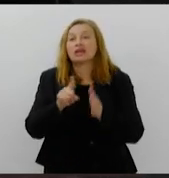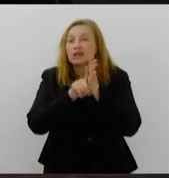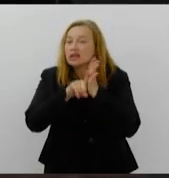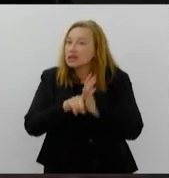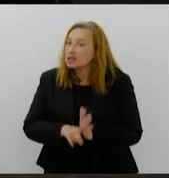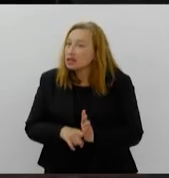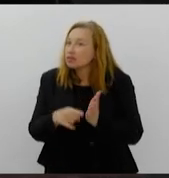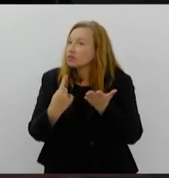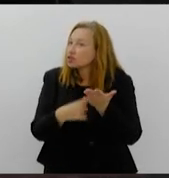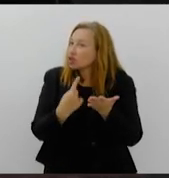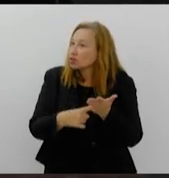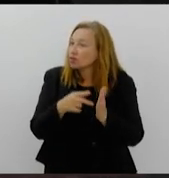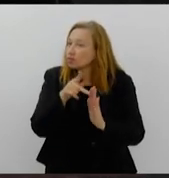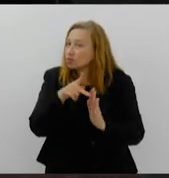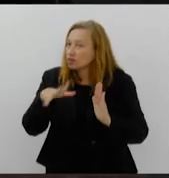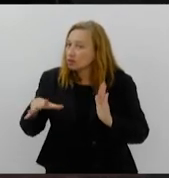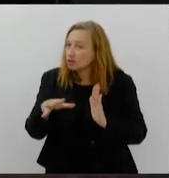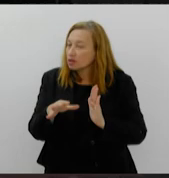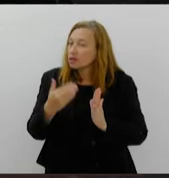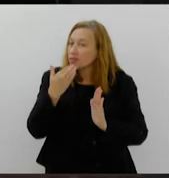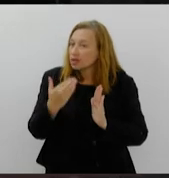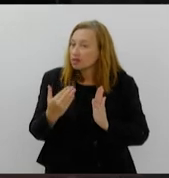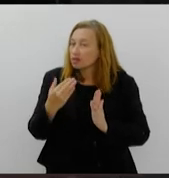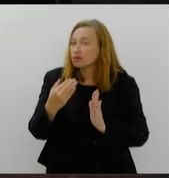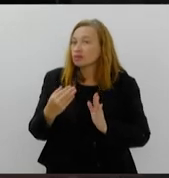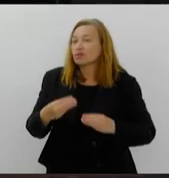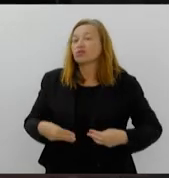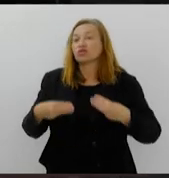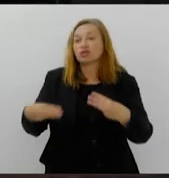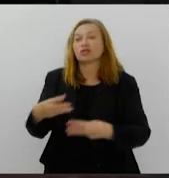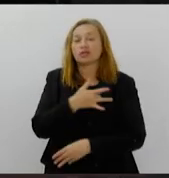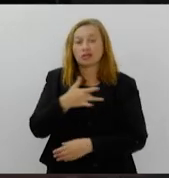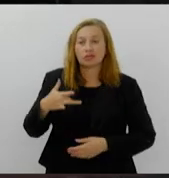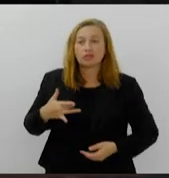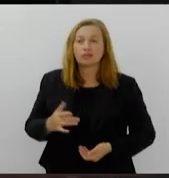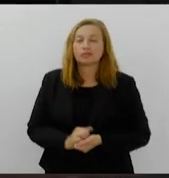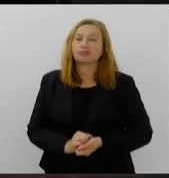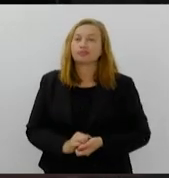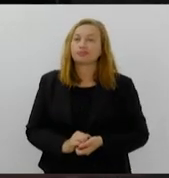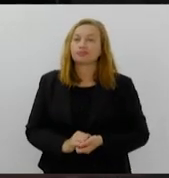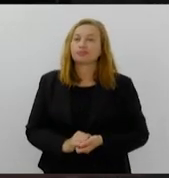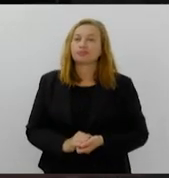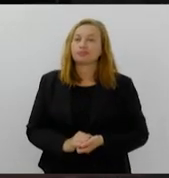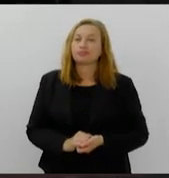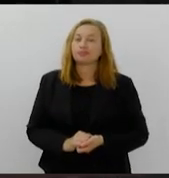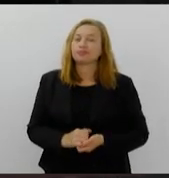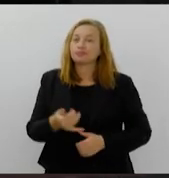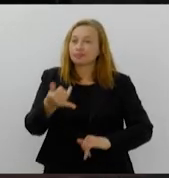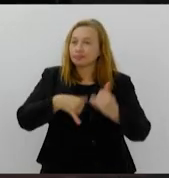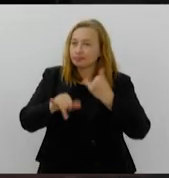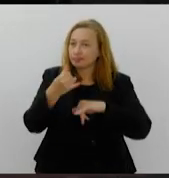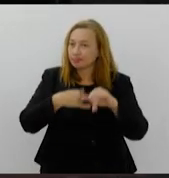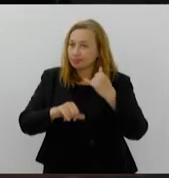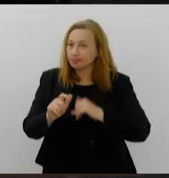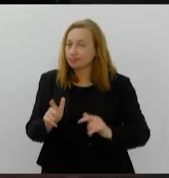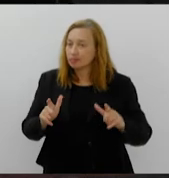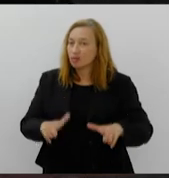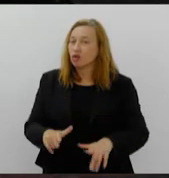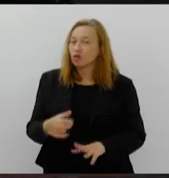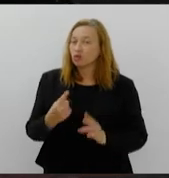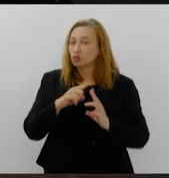de acordo com os protocolos definidos pelo Ministério da Saúde. Desse laboratório, 2